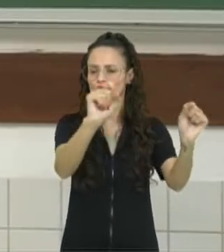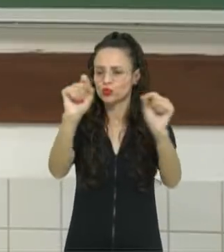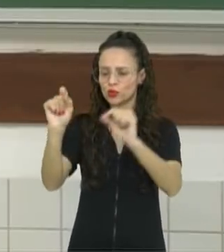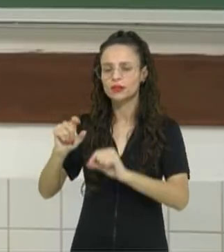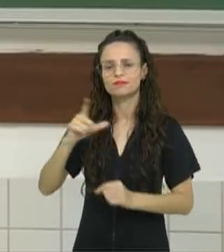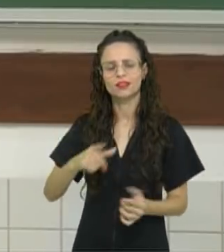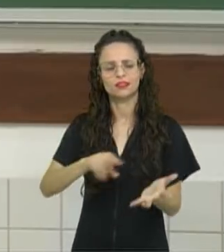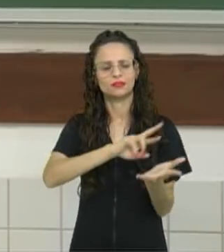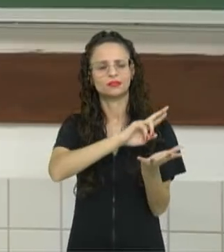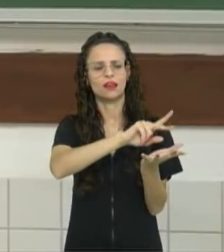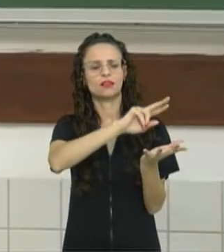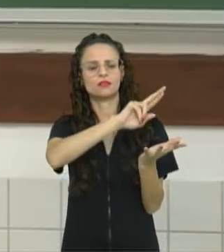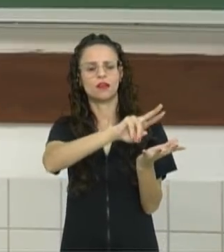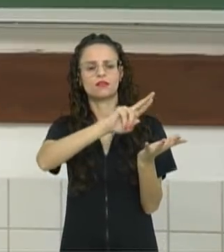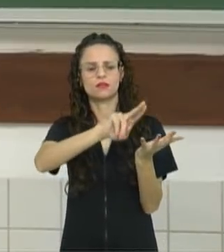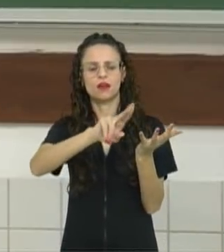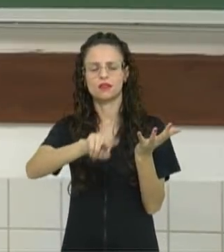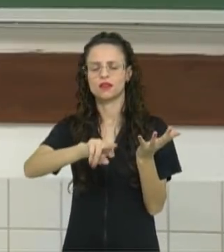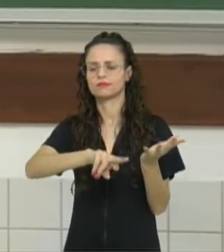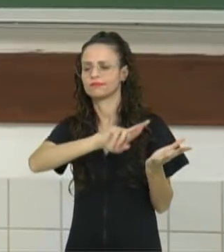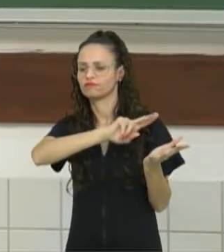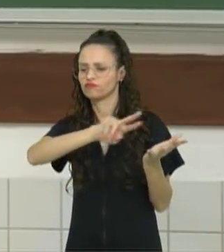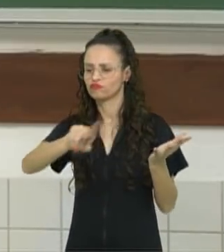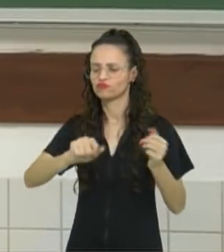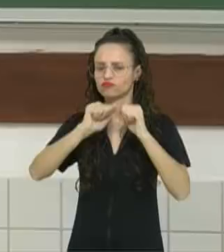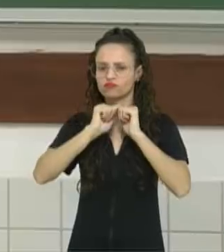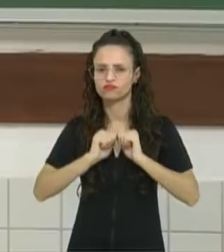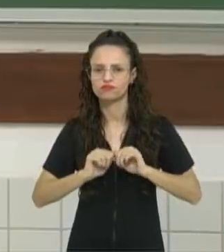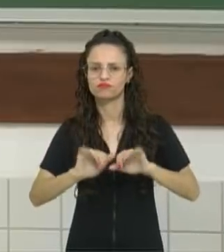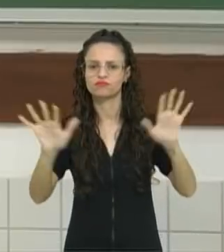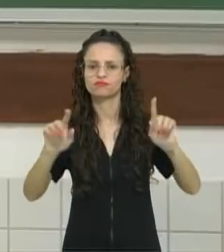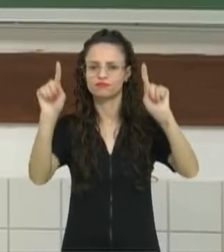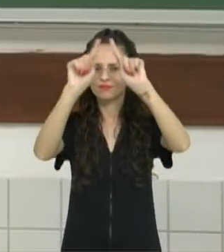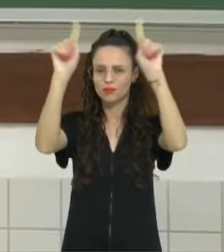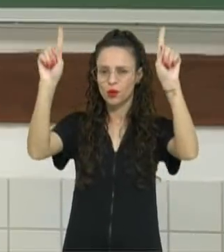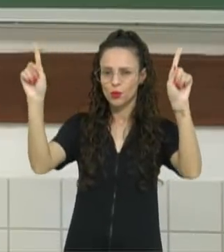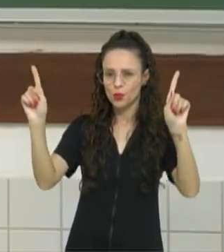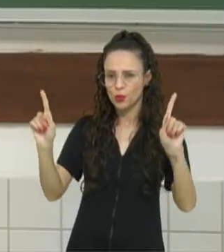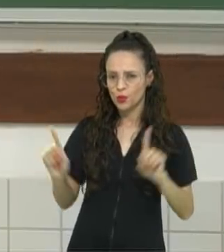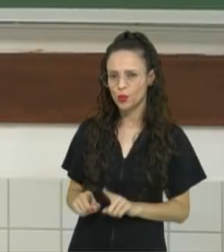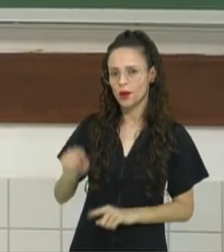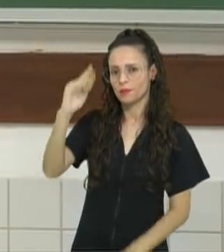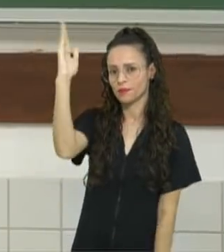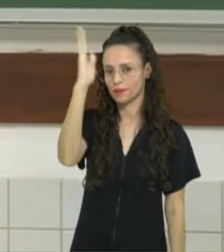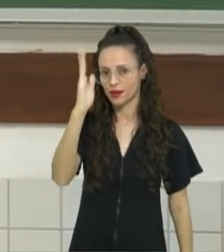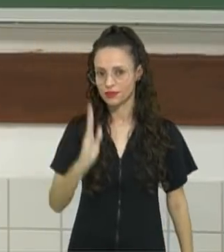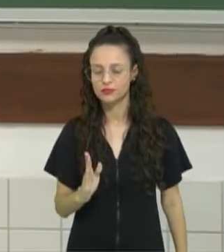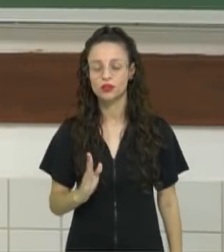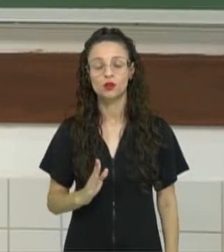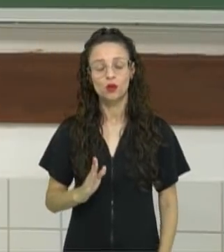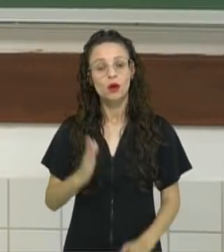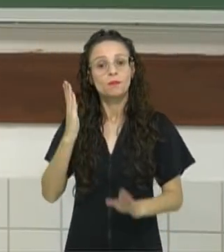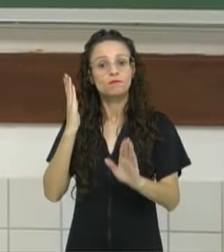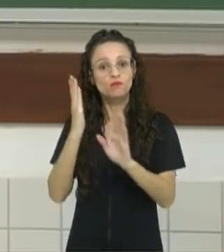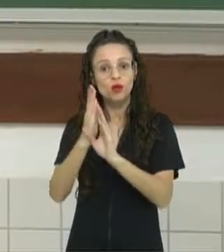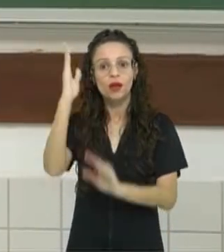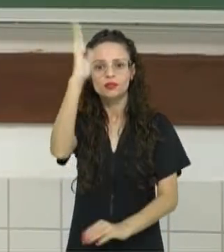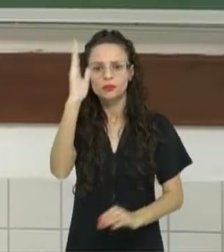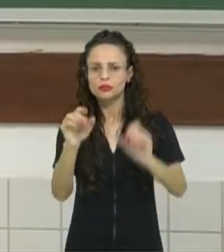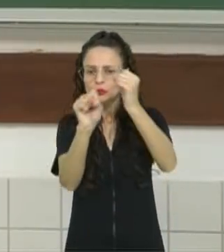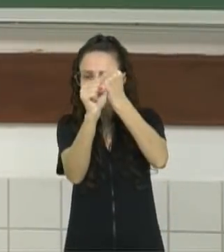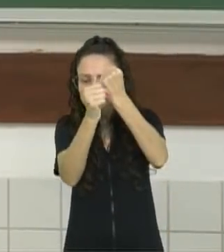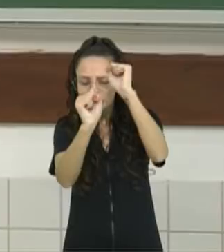uma diversidade desses recursos espalhadas aí pelo nosso território. E esse tamanho do território,